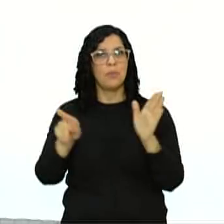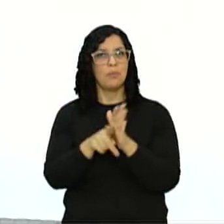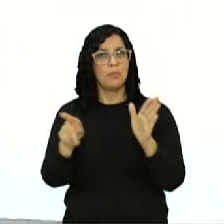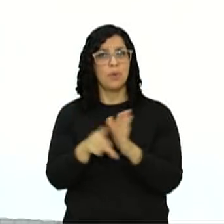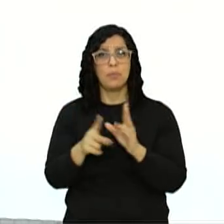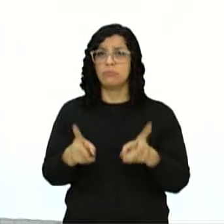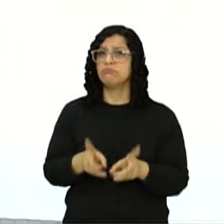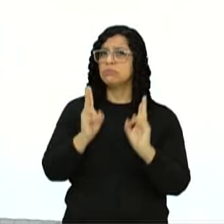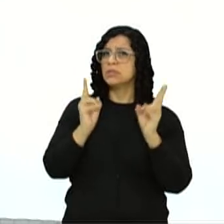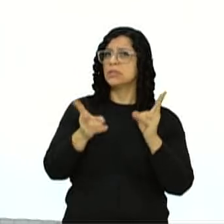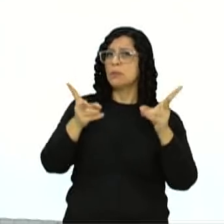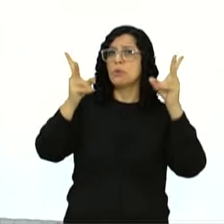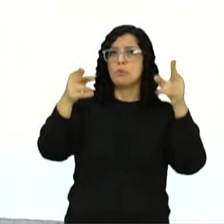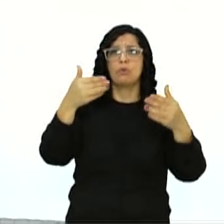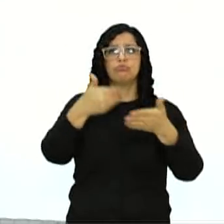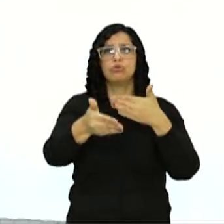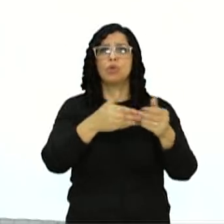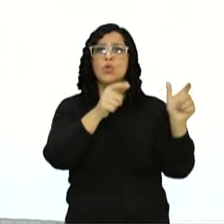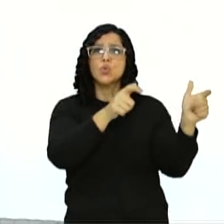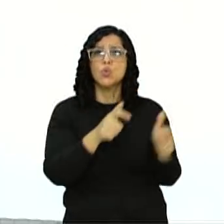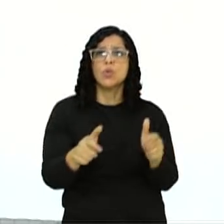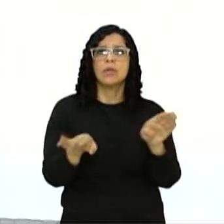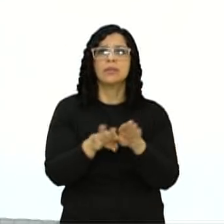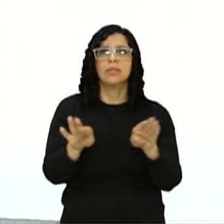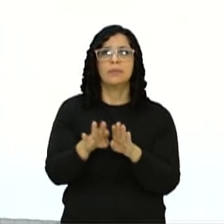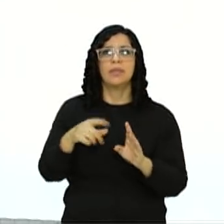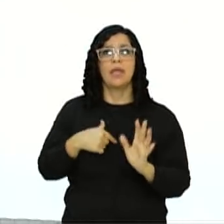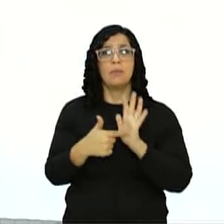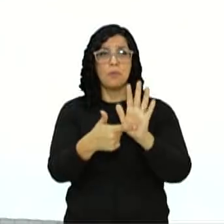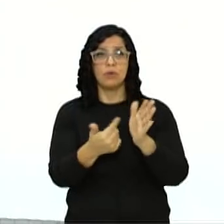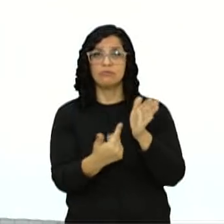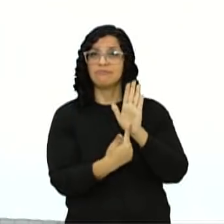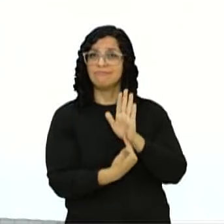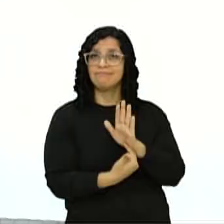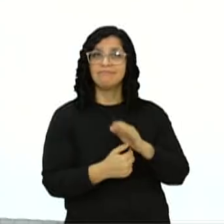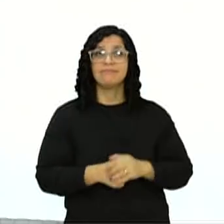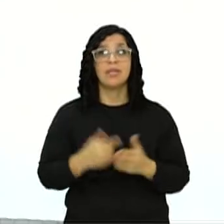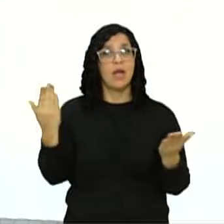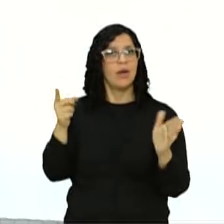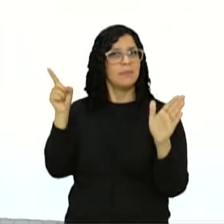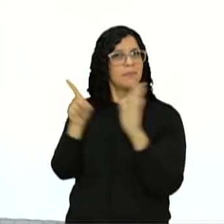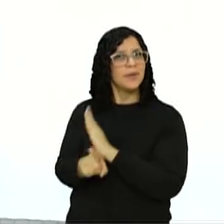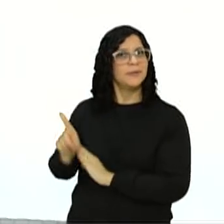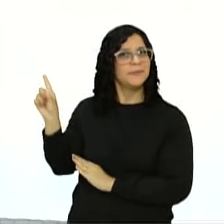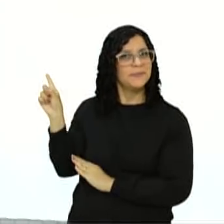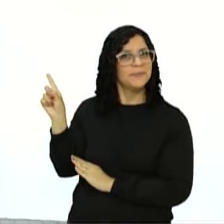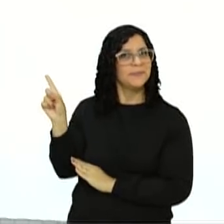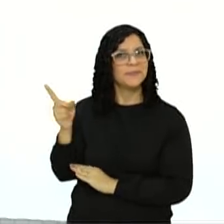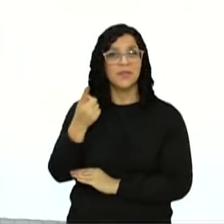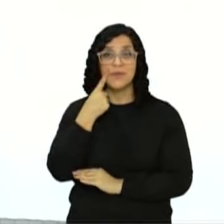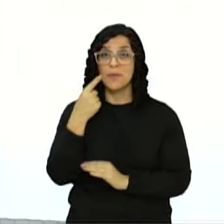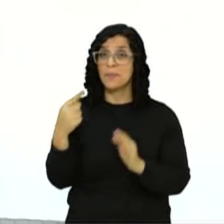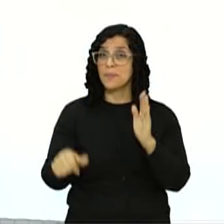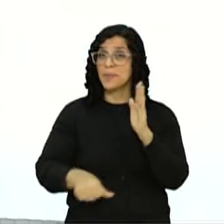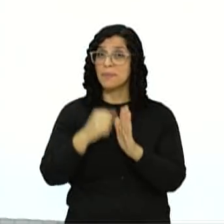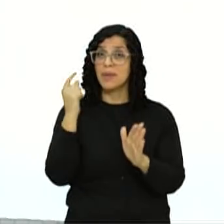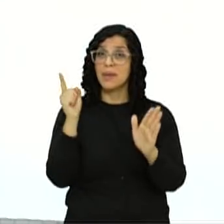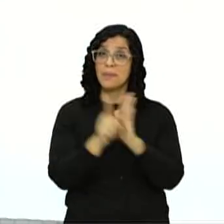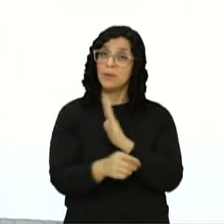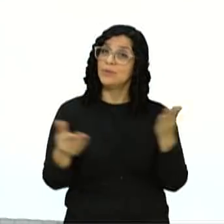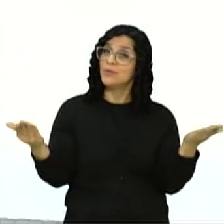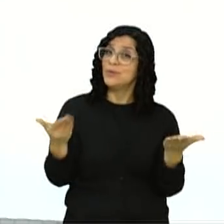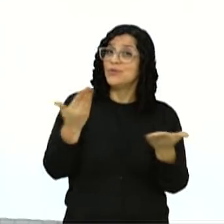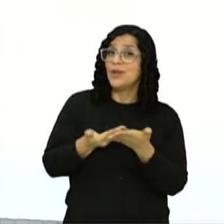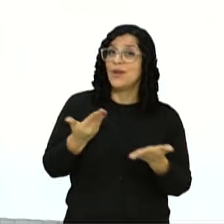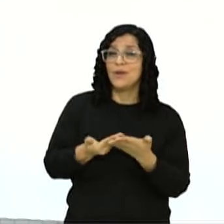são constantes em qualquer porção da amostra observada. Vamos para o nosso quiz? Nosso primeiro e único quiz